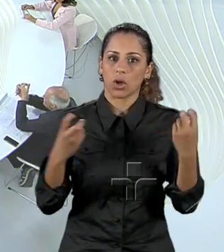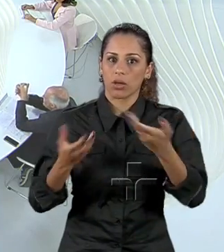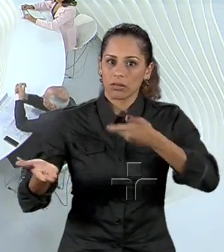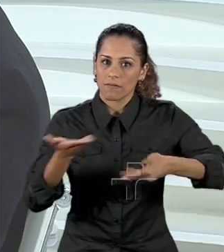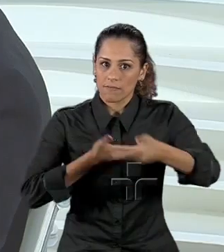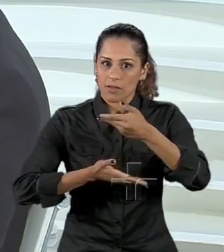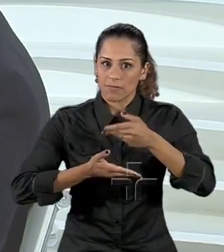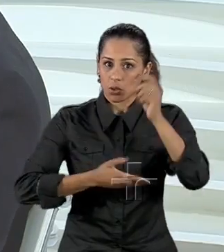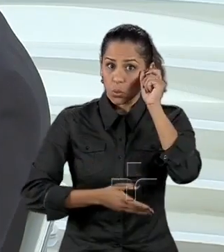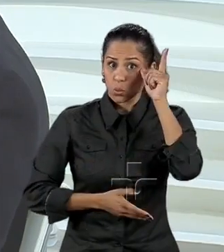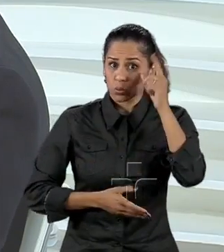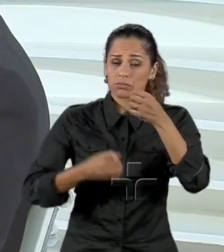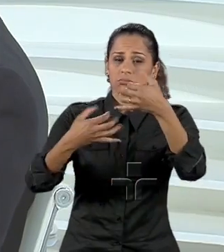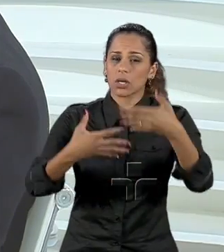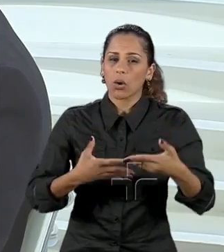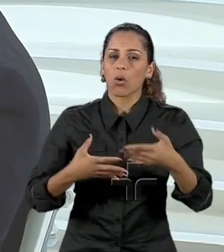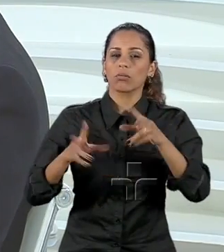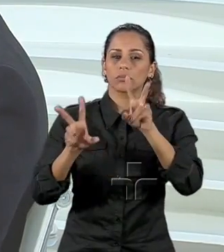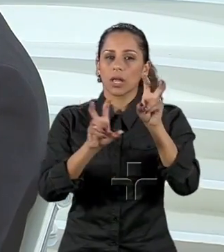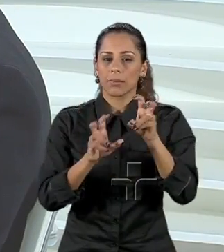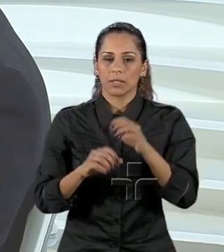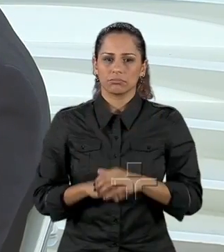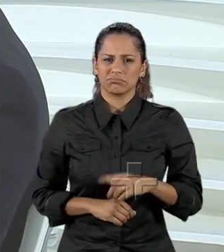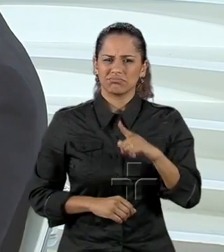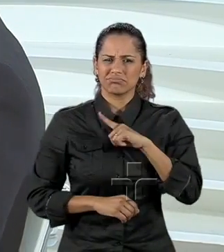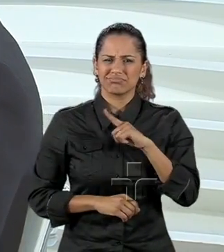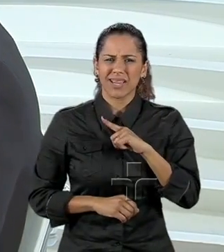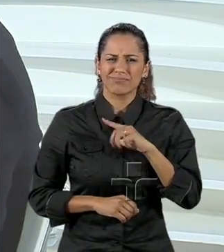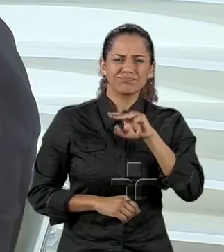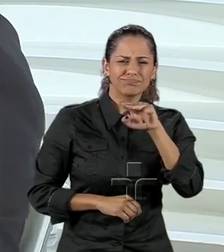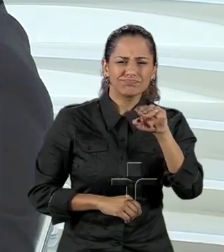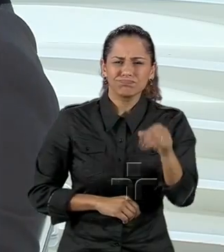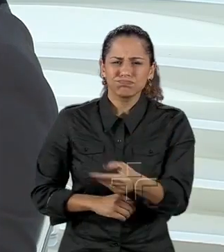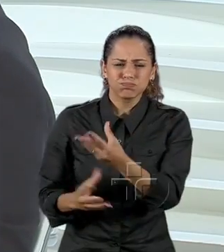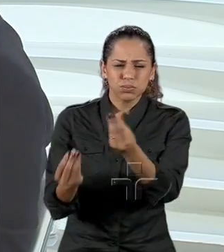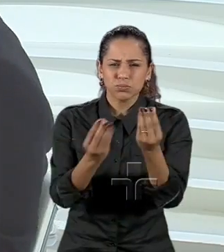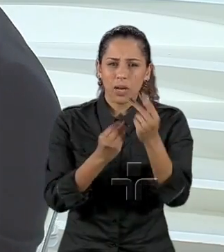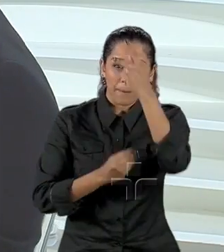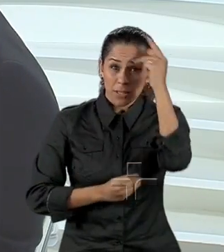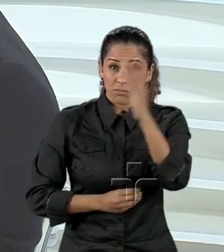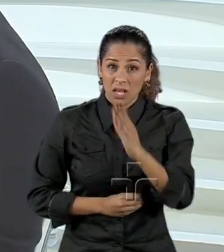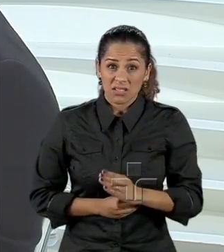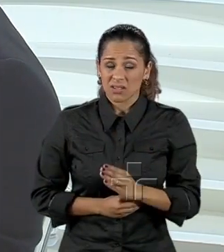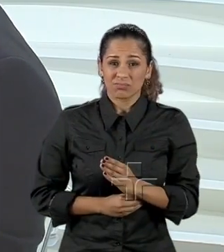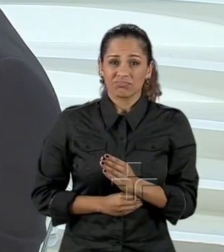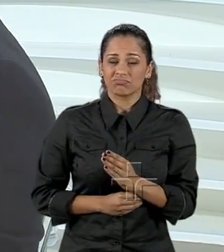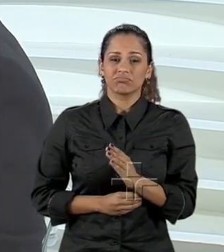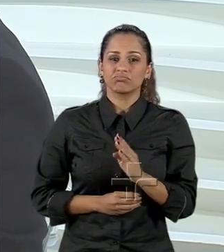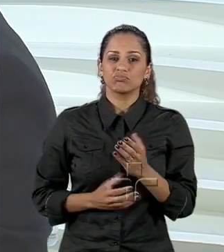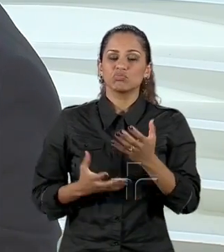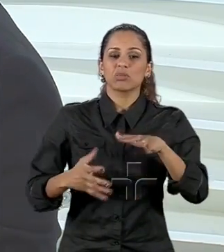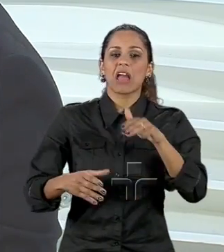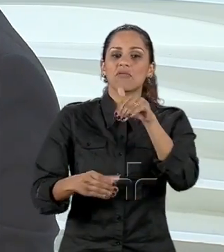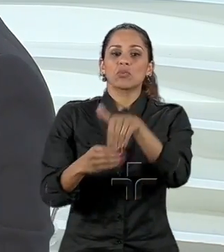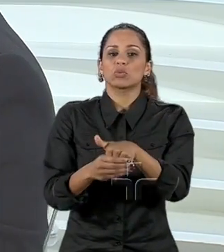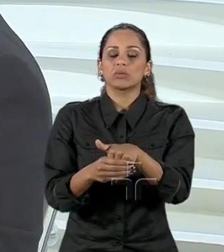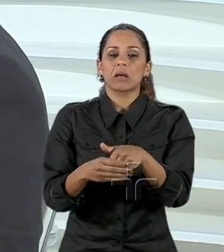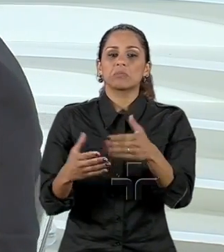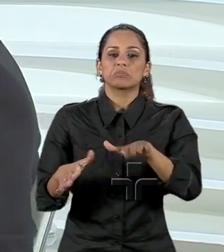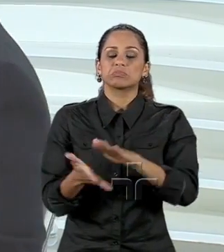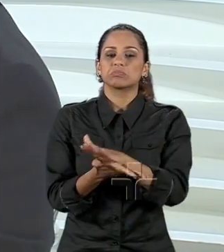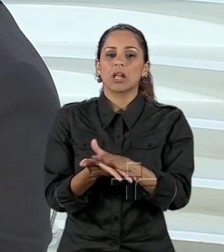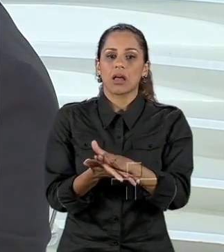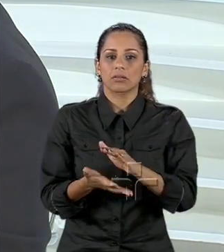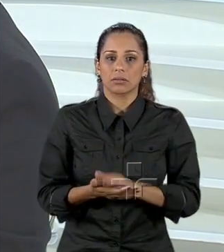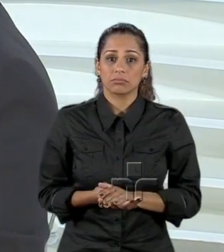TV Cultura. Nós temos milhares de brasileiras e brasileiros que pretendem não votar no processo eleitoral. Então, eu também imagino que possa,